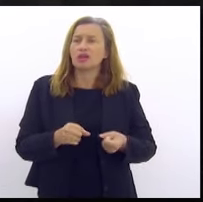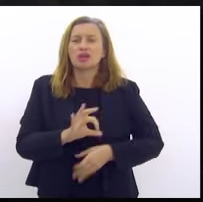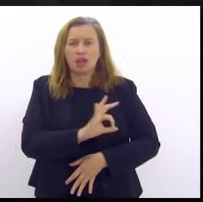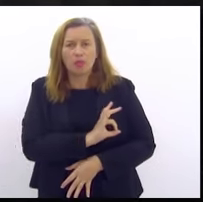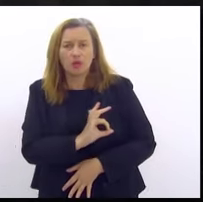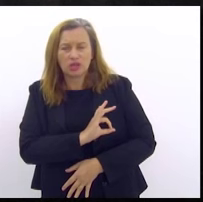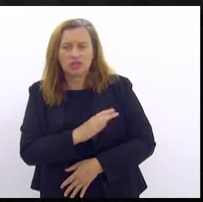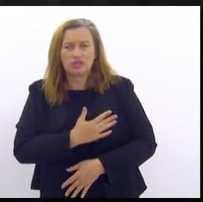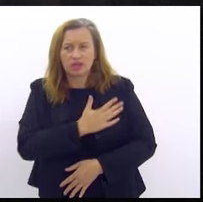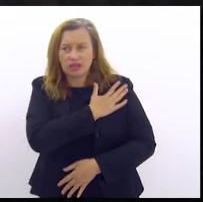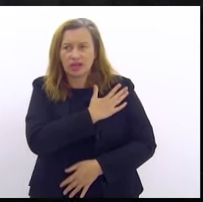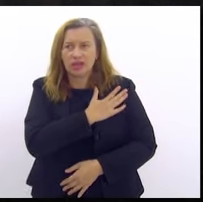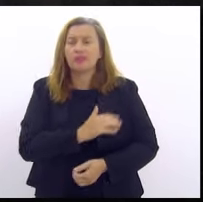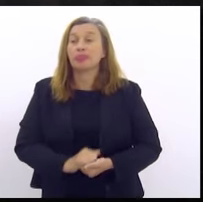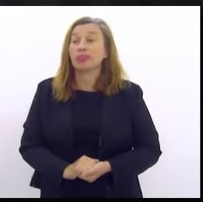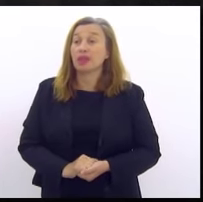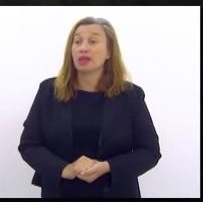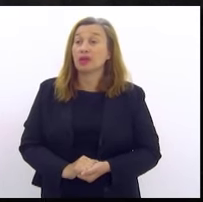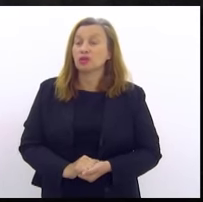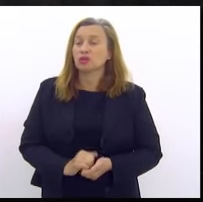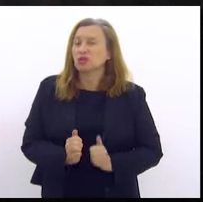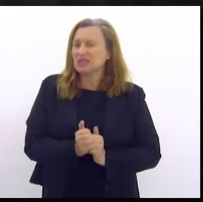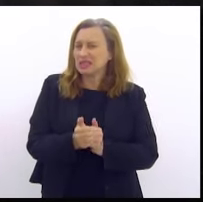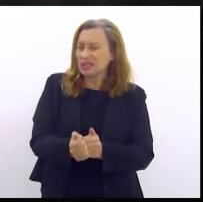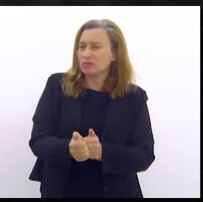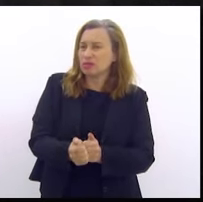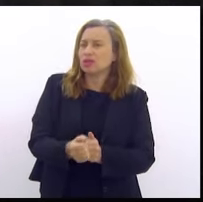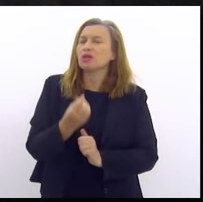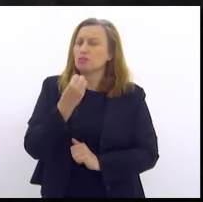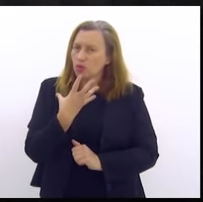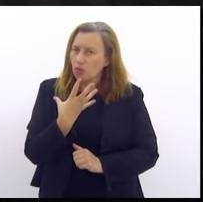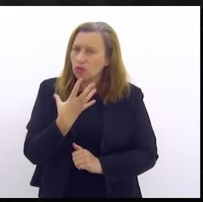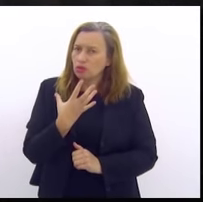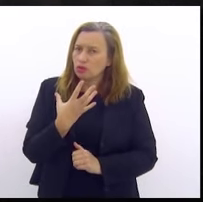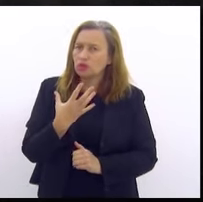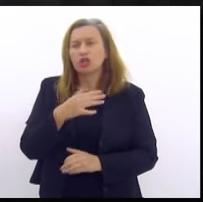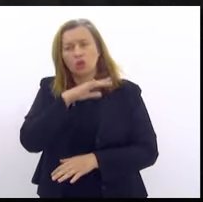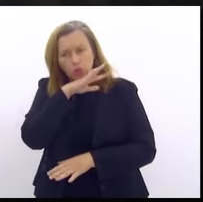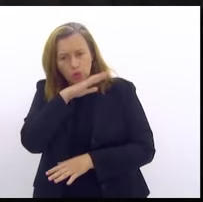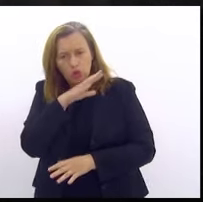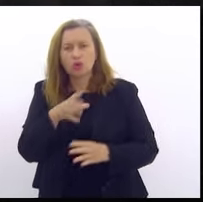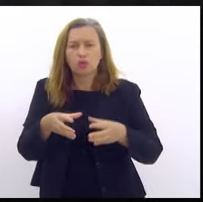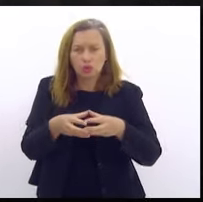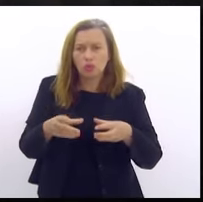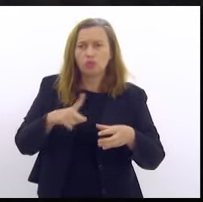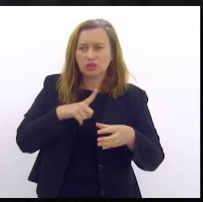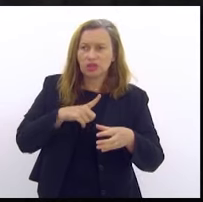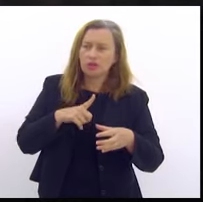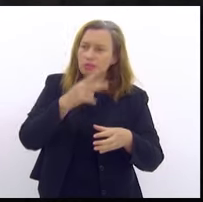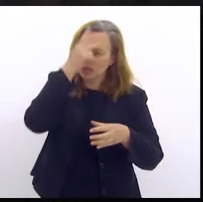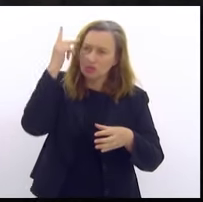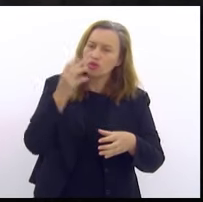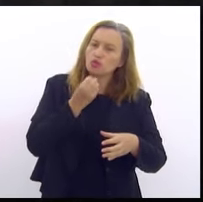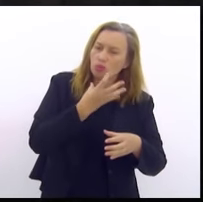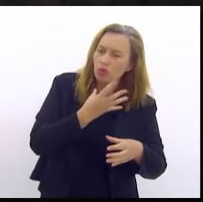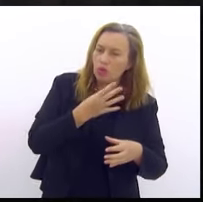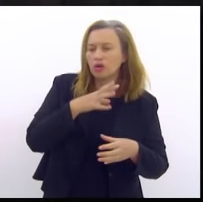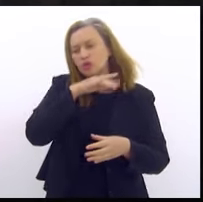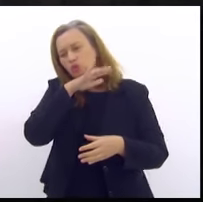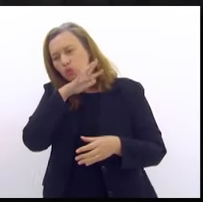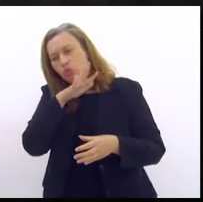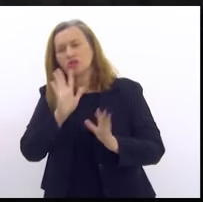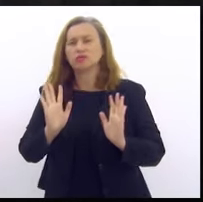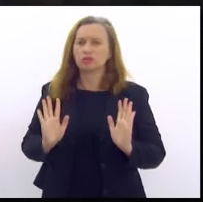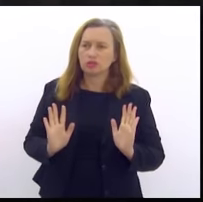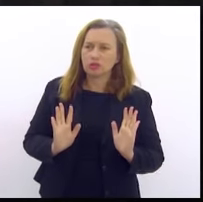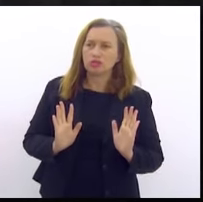Polícia Militar, onde todo segmento tem bons e ruins, senhor presidente. Quero deixar isso bem claro. Existem bons policiais, como